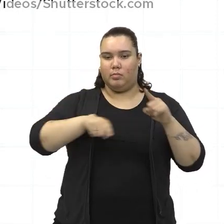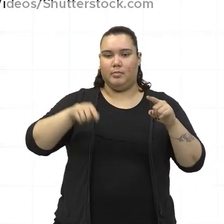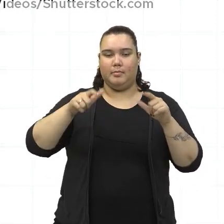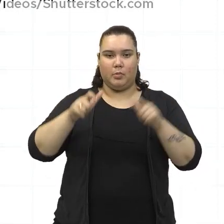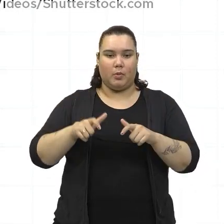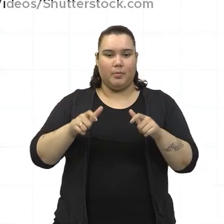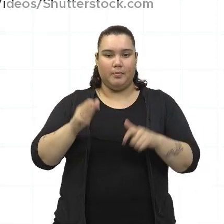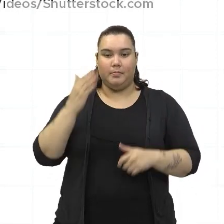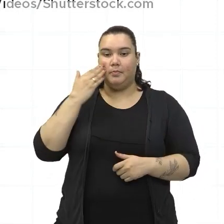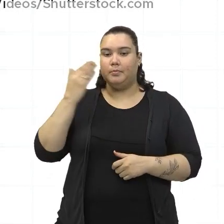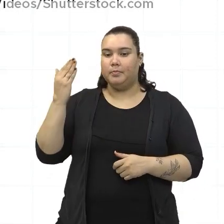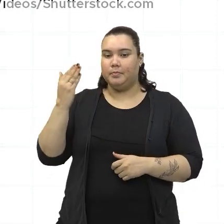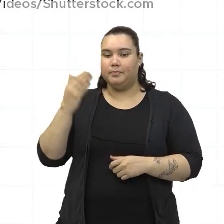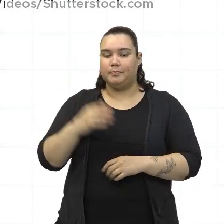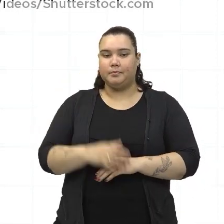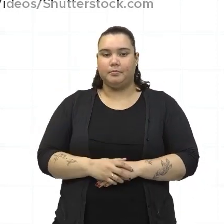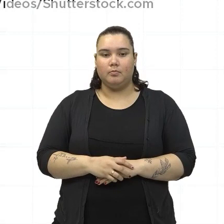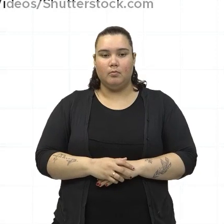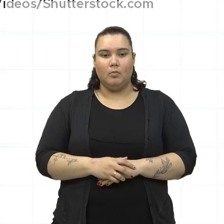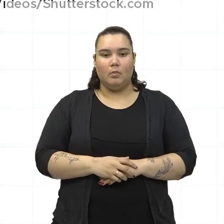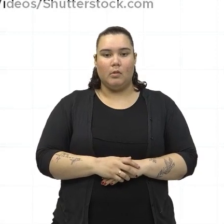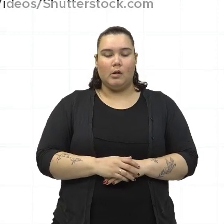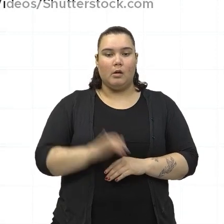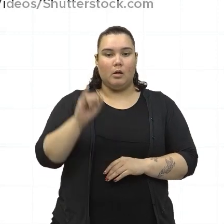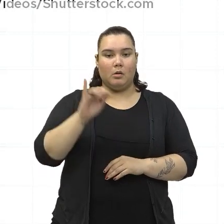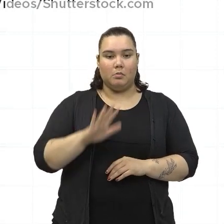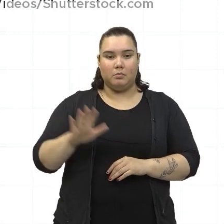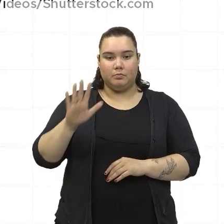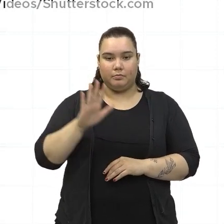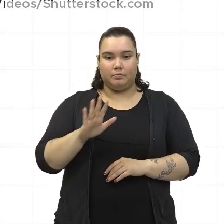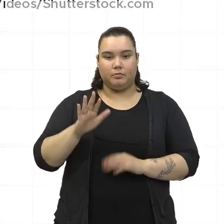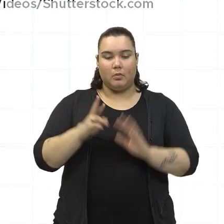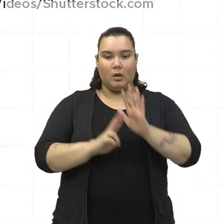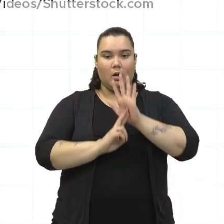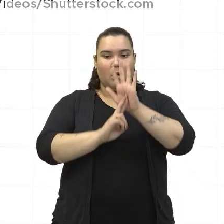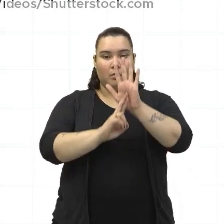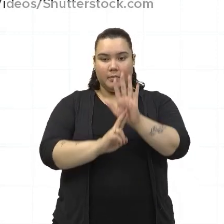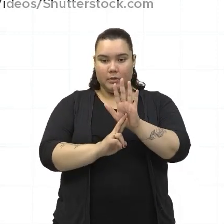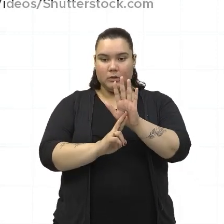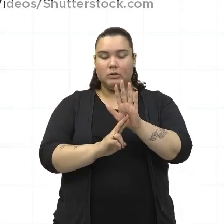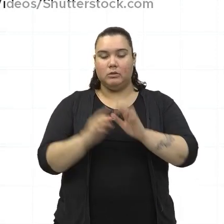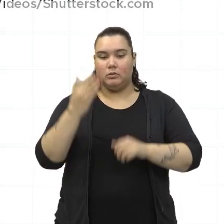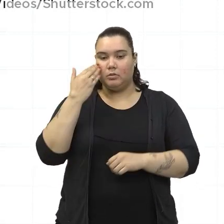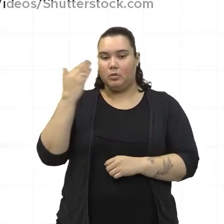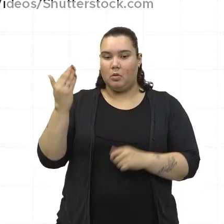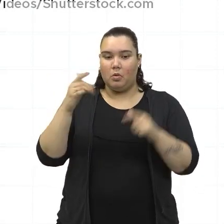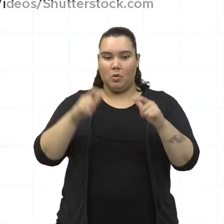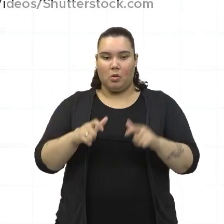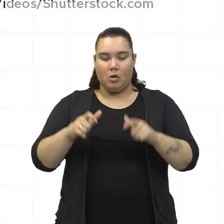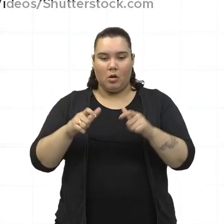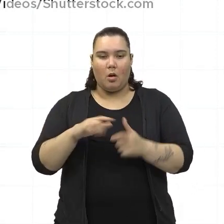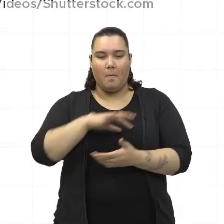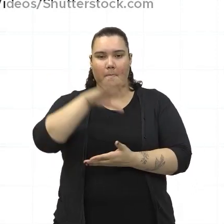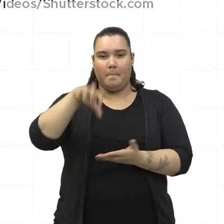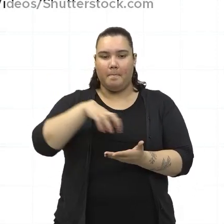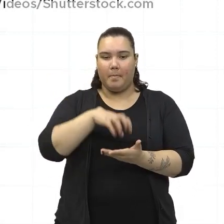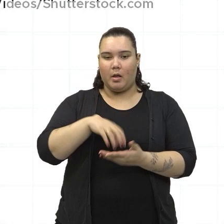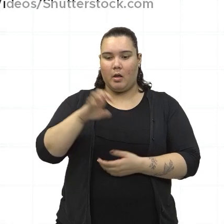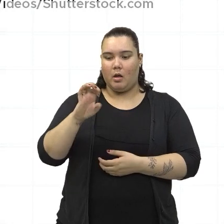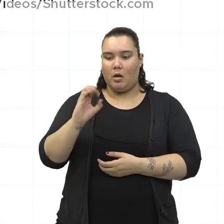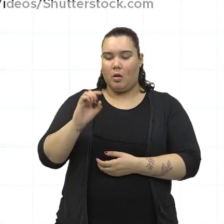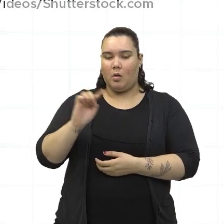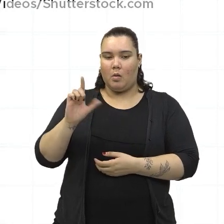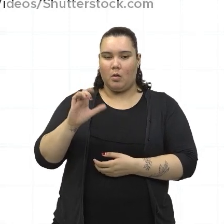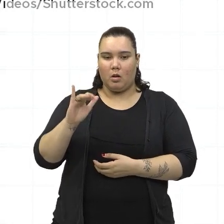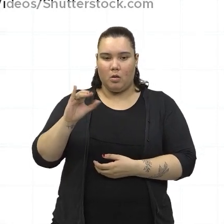eólicos, né, como a gente acabou de comentar. Então a gente tem aí na imagem a representação do parque eólico, é um local onde existem ali vários